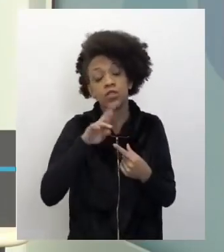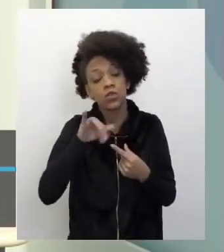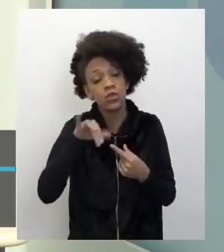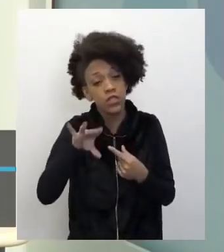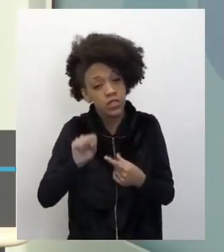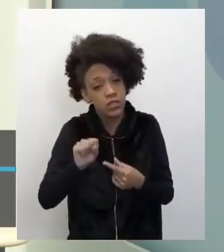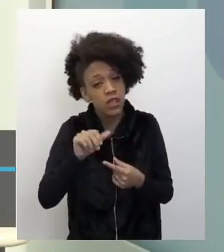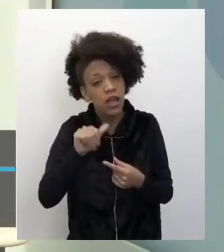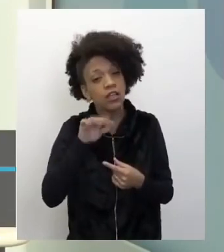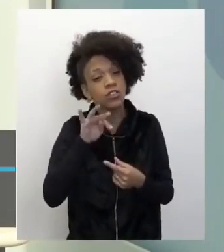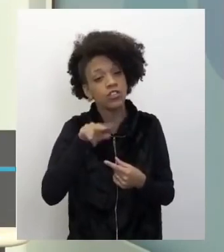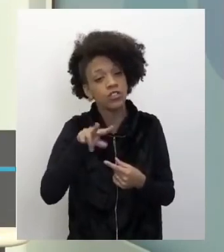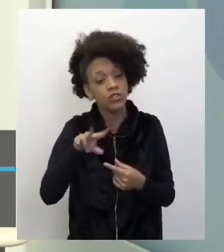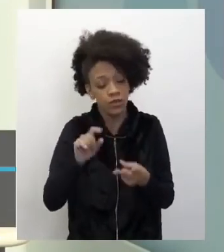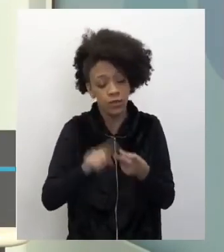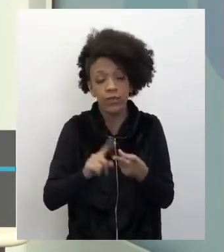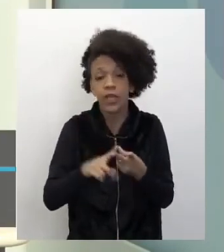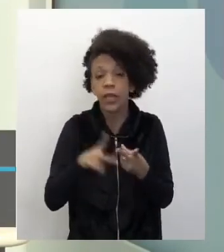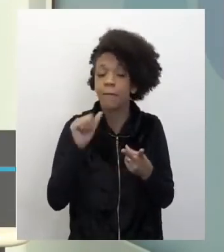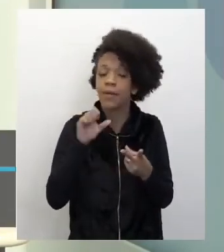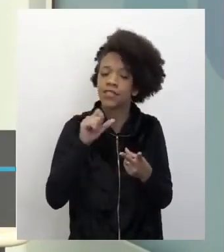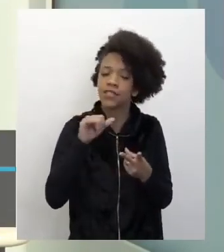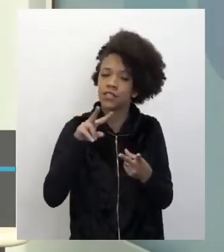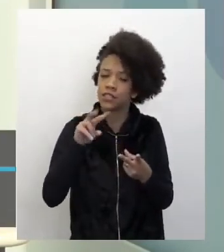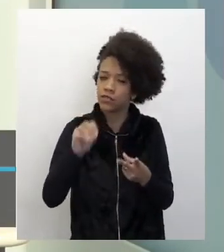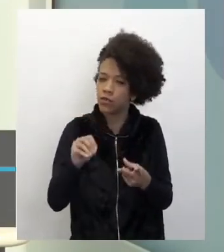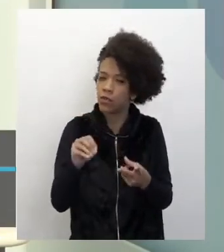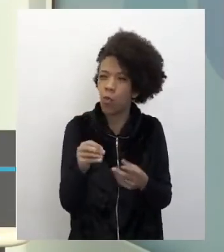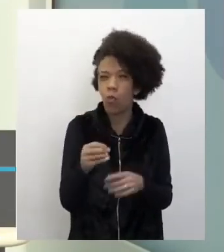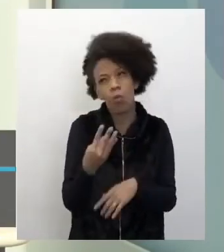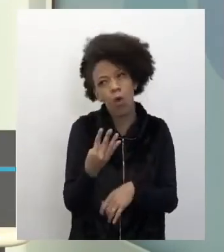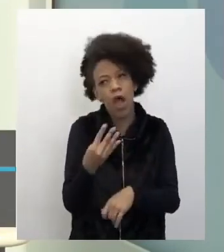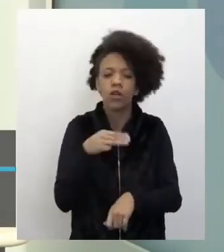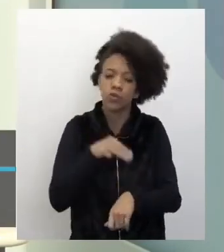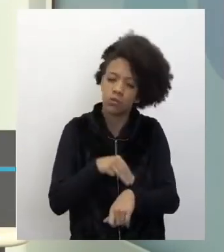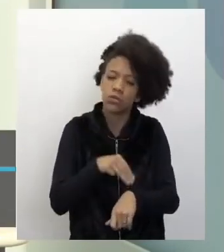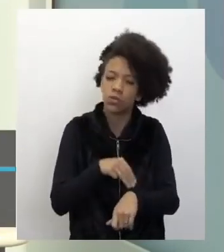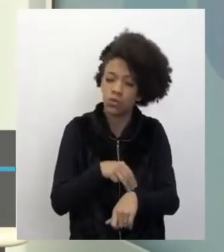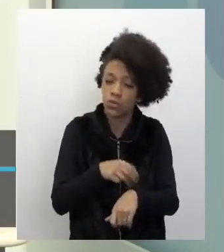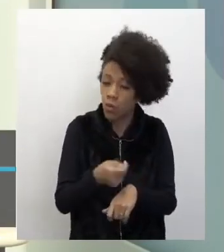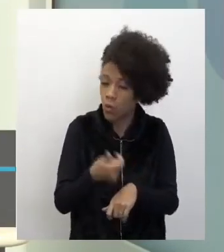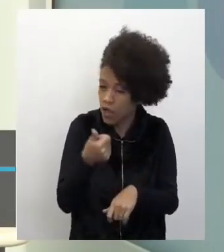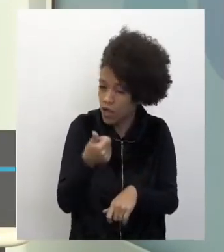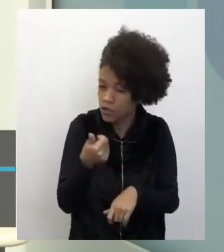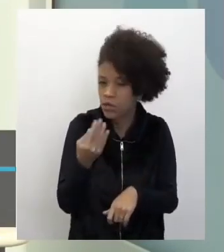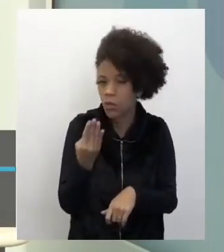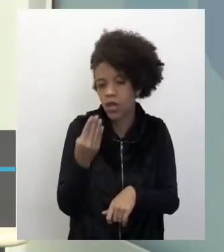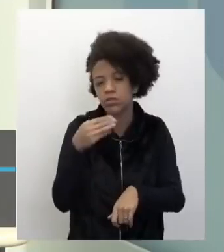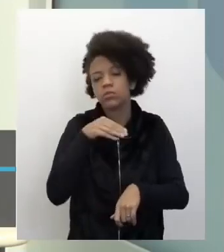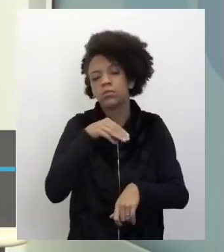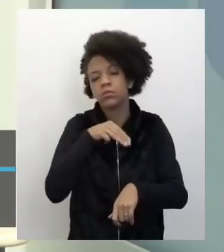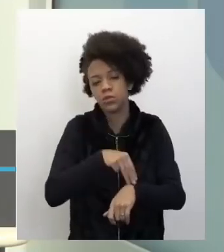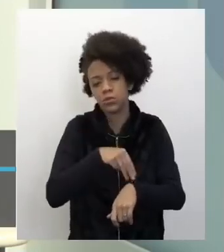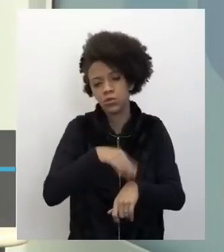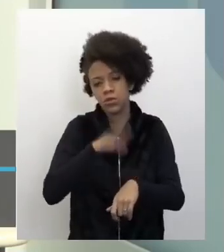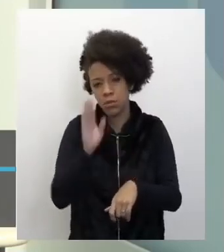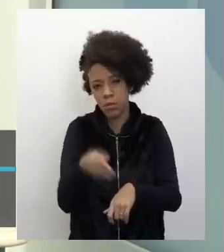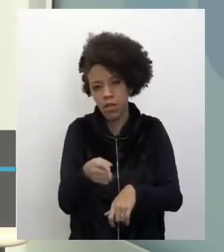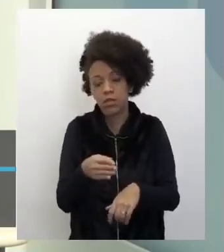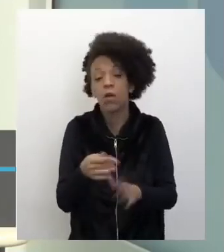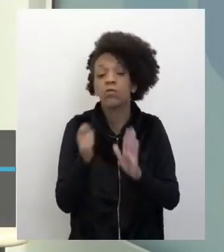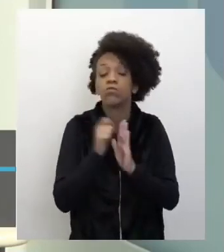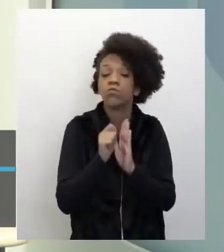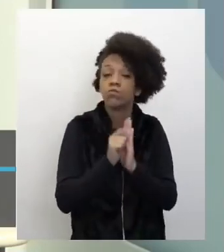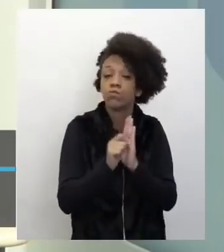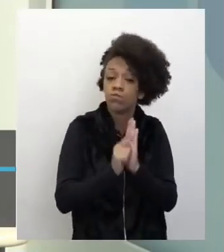sensores passivos. O vídeo tem aproximadamente 4 minutos, quase 4 minutos e meio. É importante que você